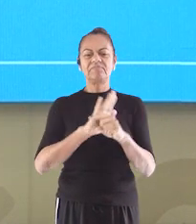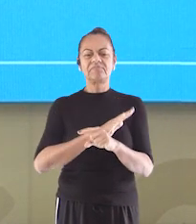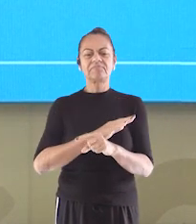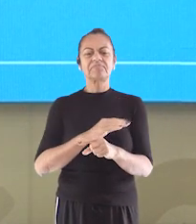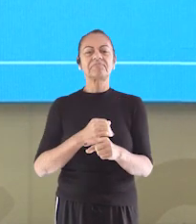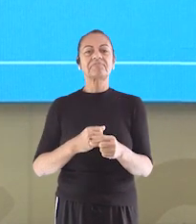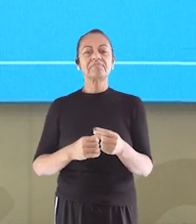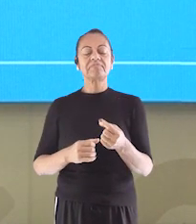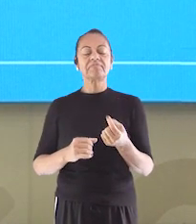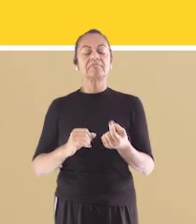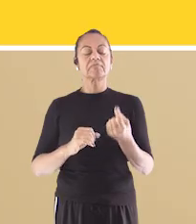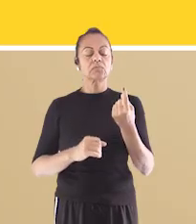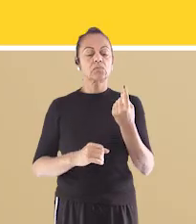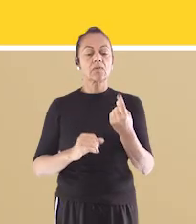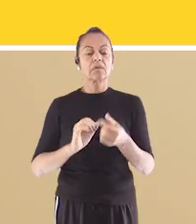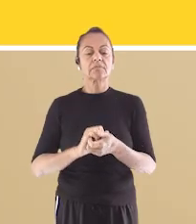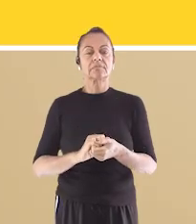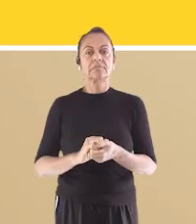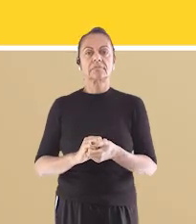as atividades?